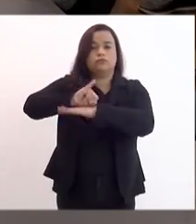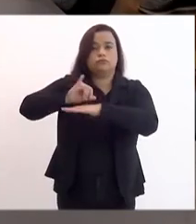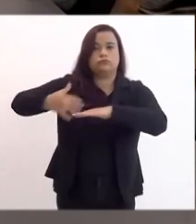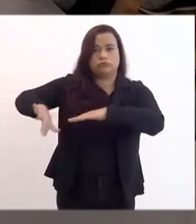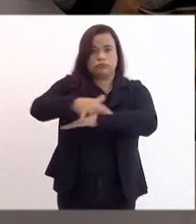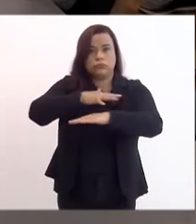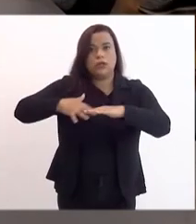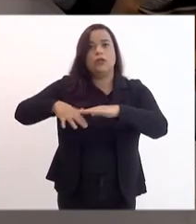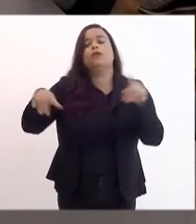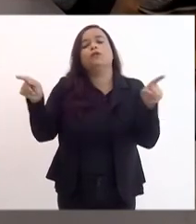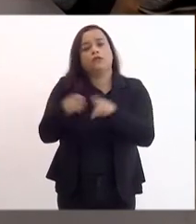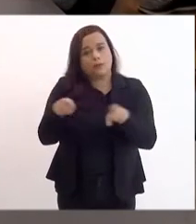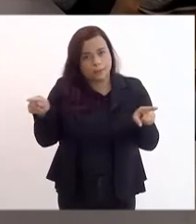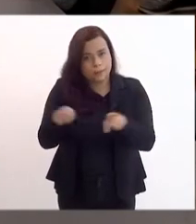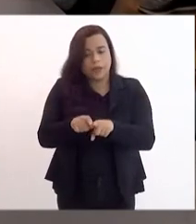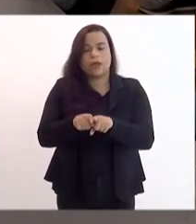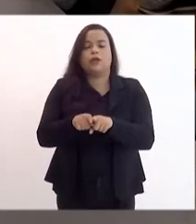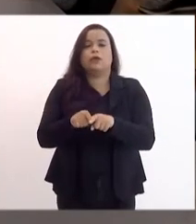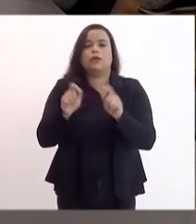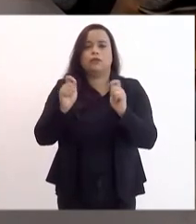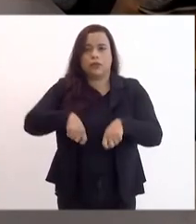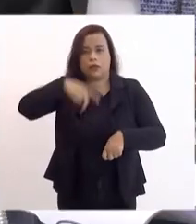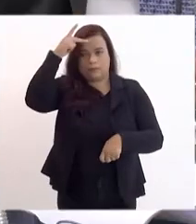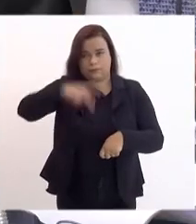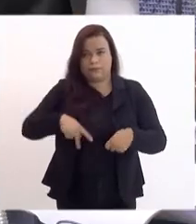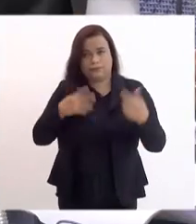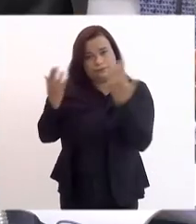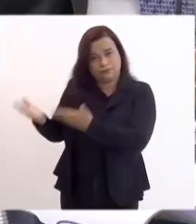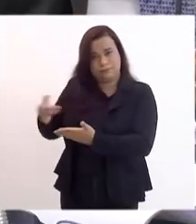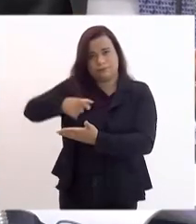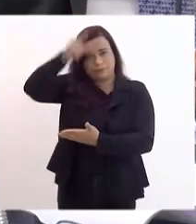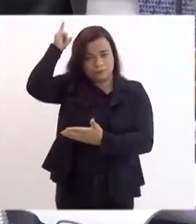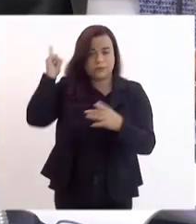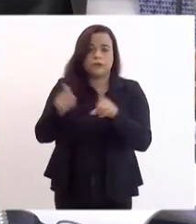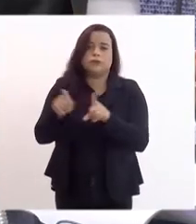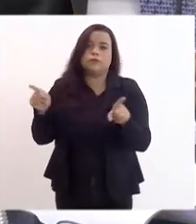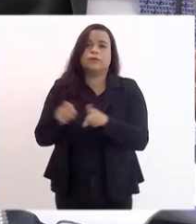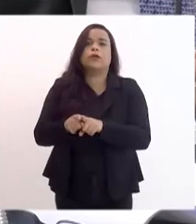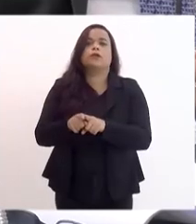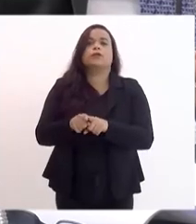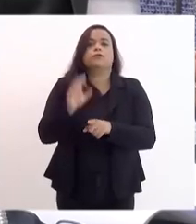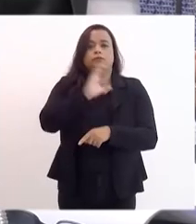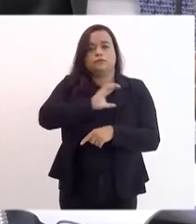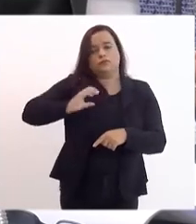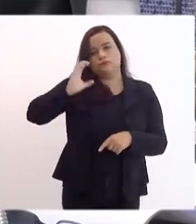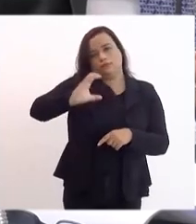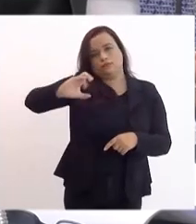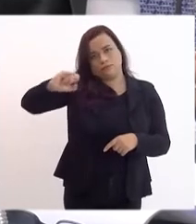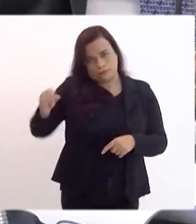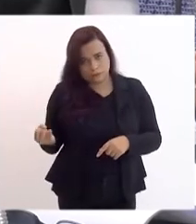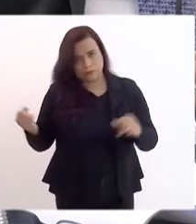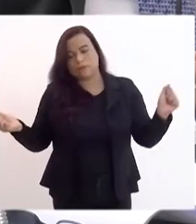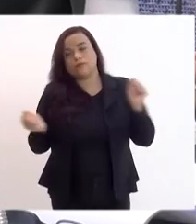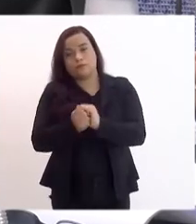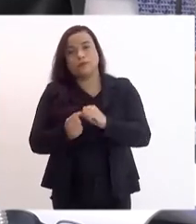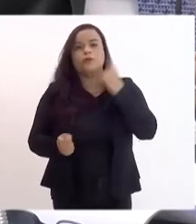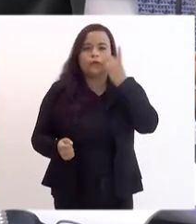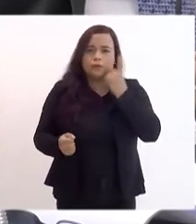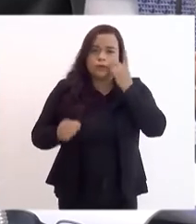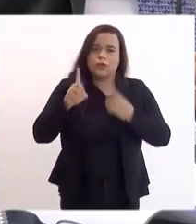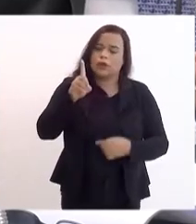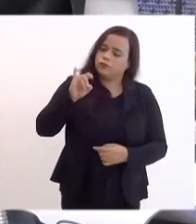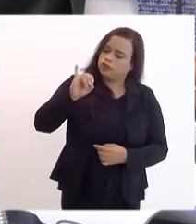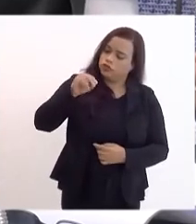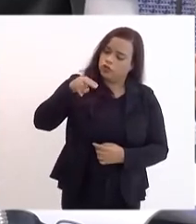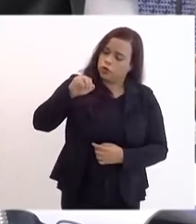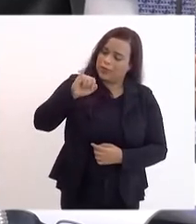vice-presidente. Presidida, inclusive, essa audiência por Vossa Excelência, pela Comissão de Constituição e Justiça conjuntamente com o deputado Dionísio Lins.